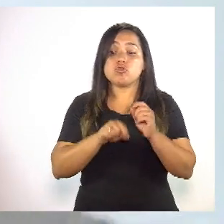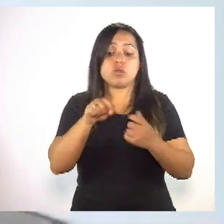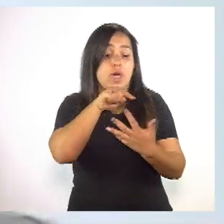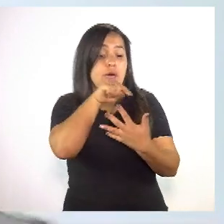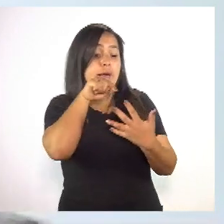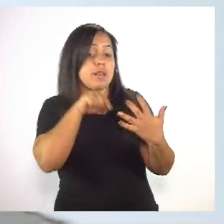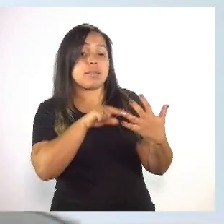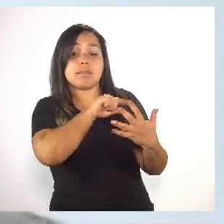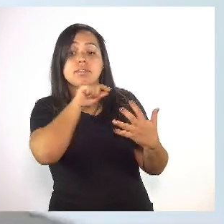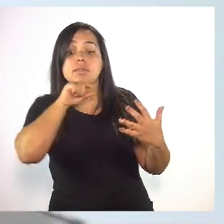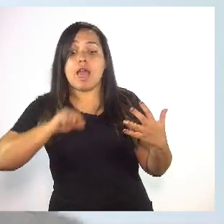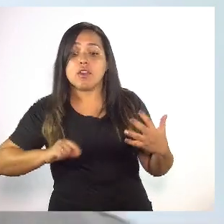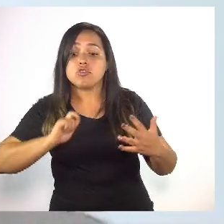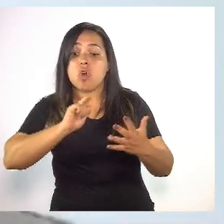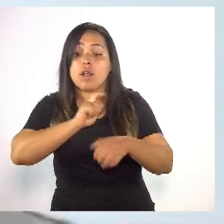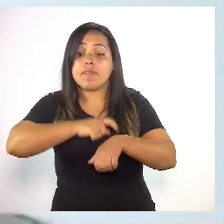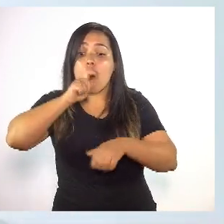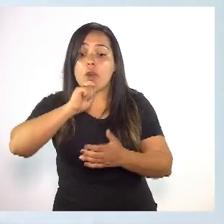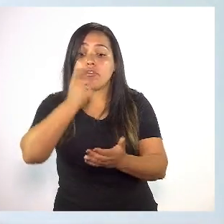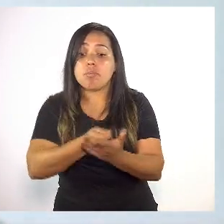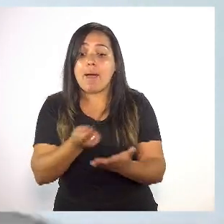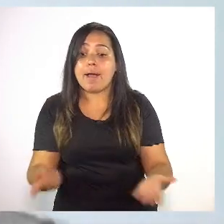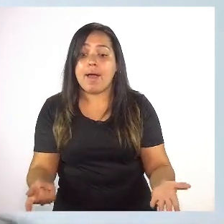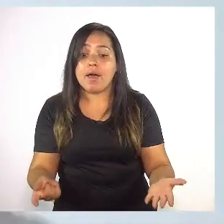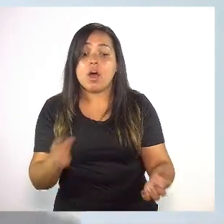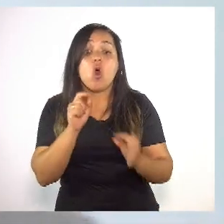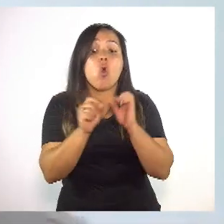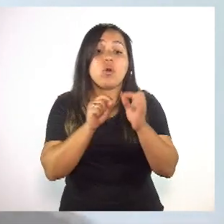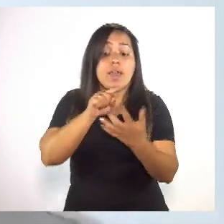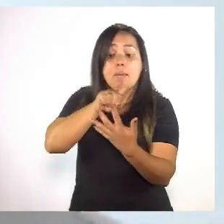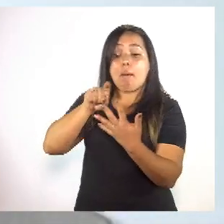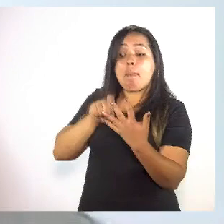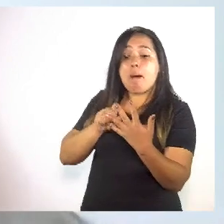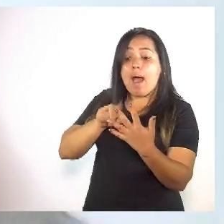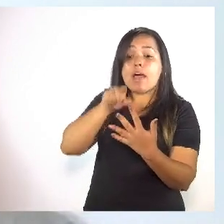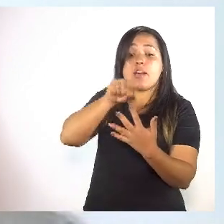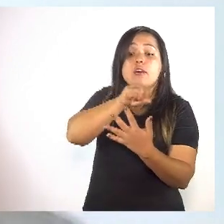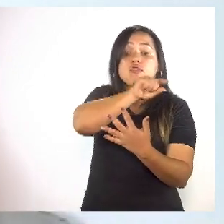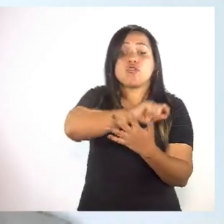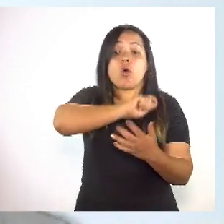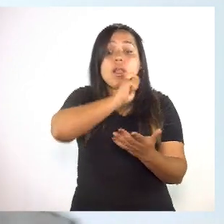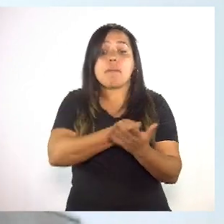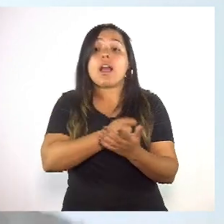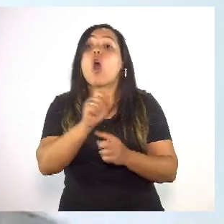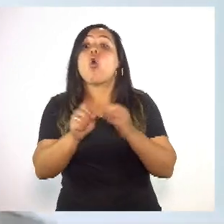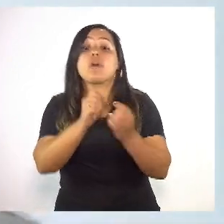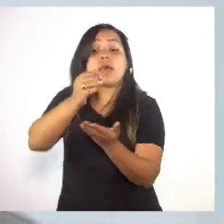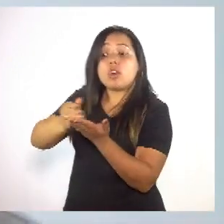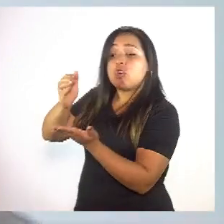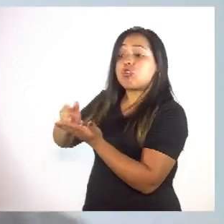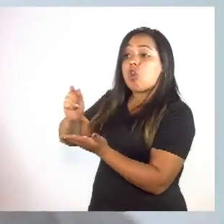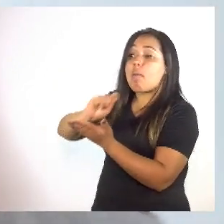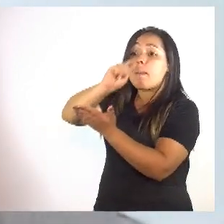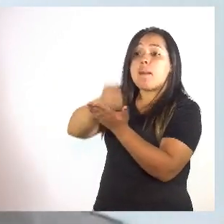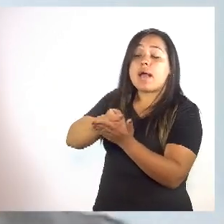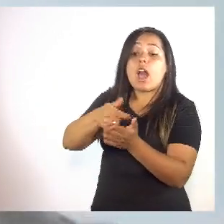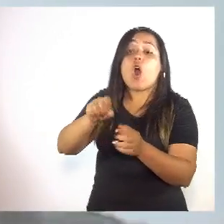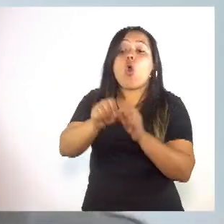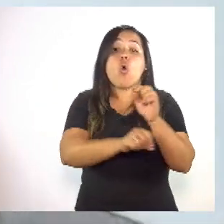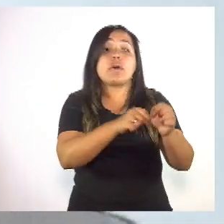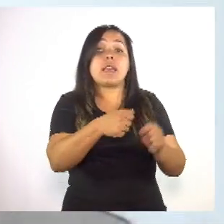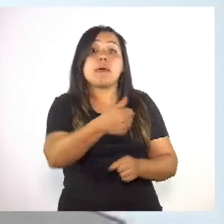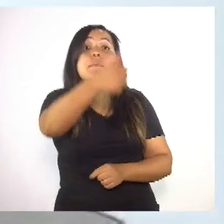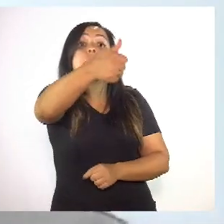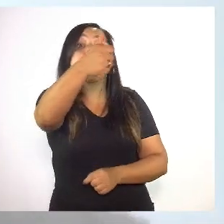critérios que presidiram essas escolhas. Que despesa de restos a pagar deve ser honrada antes da outra? E